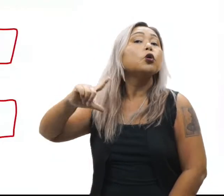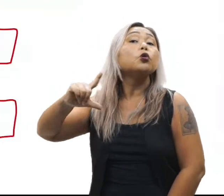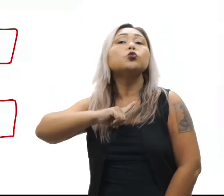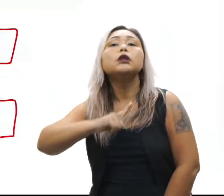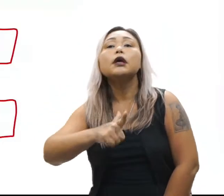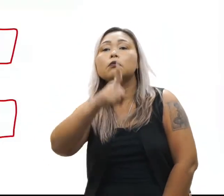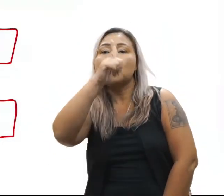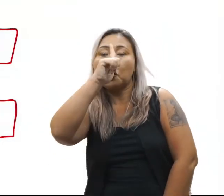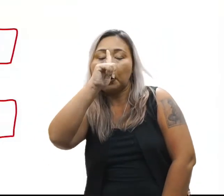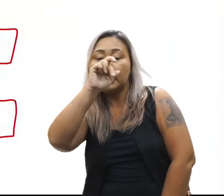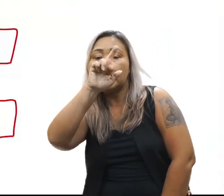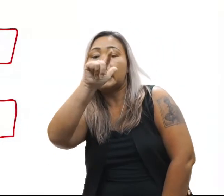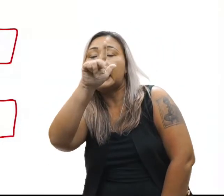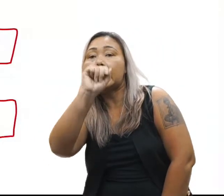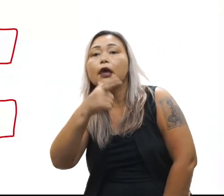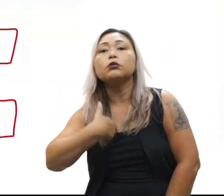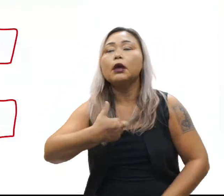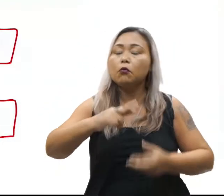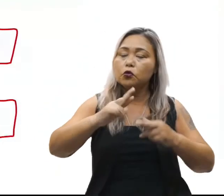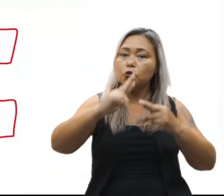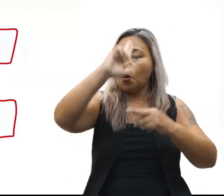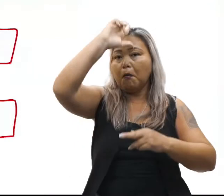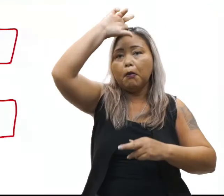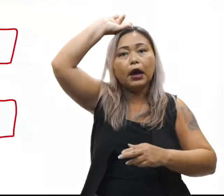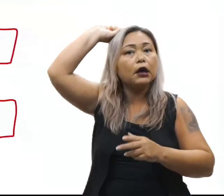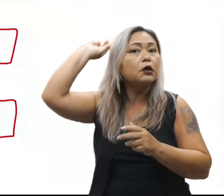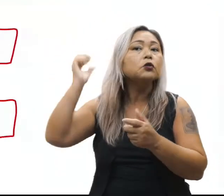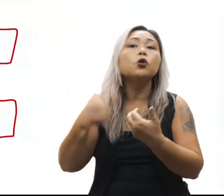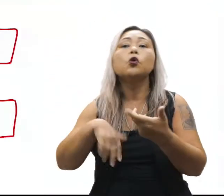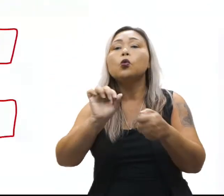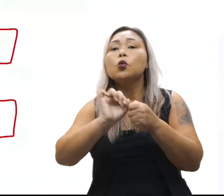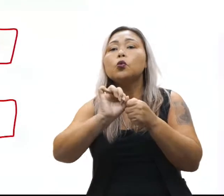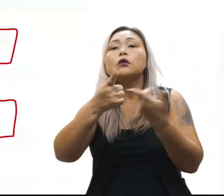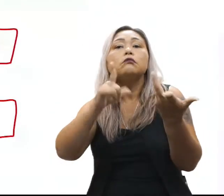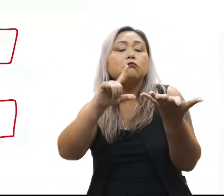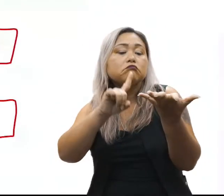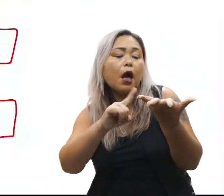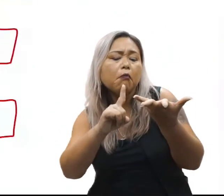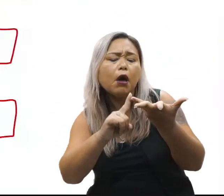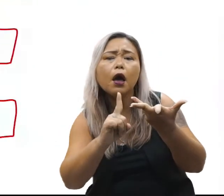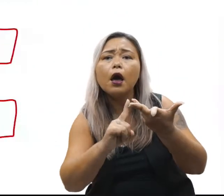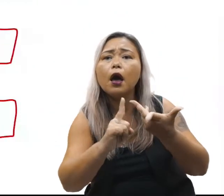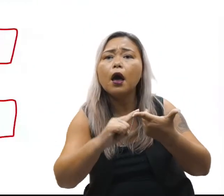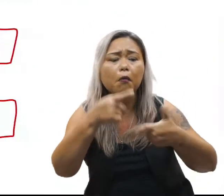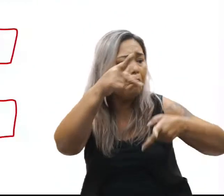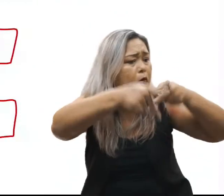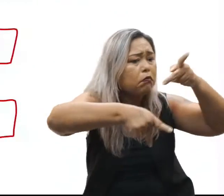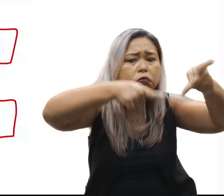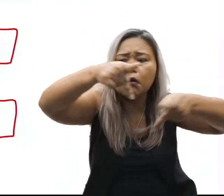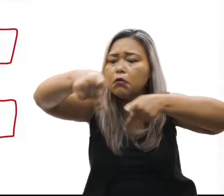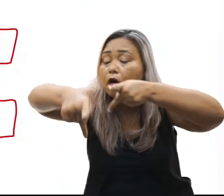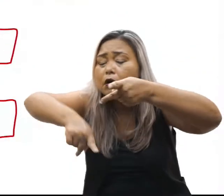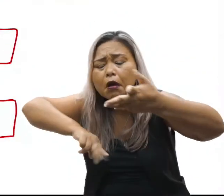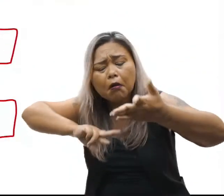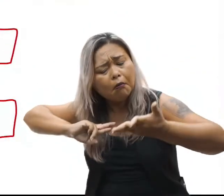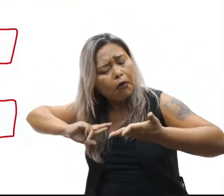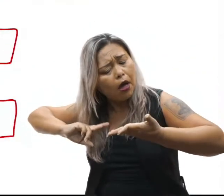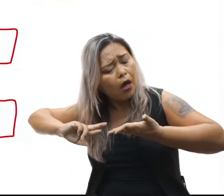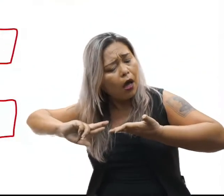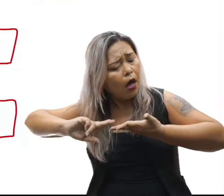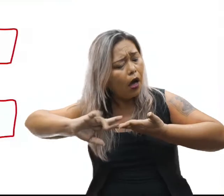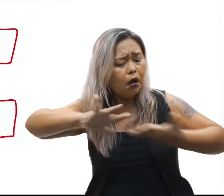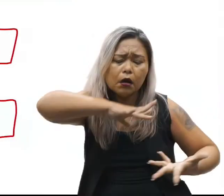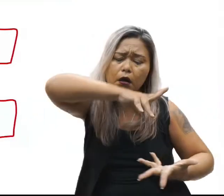gregos, temos os romanos, né? Os saduceus. Então, assim, a gente tem uma infinidade de povos no mundo e cada um